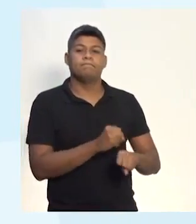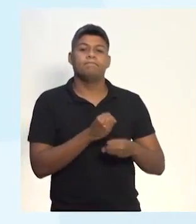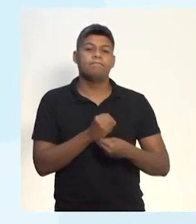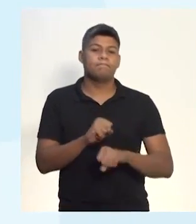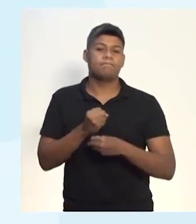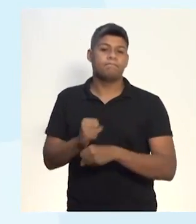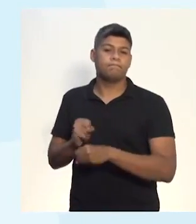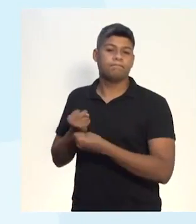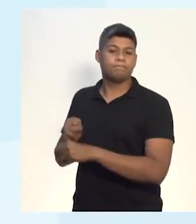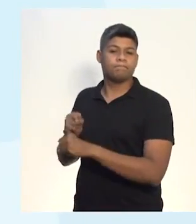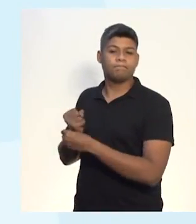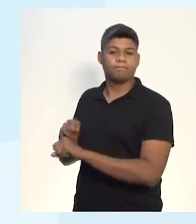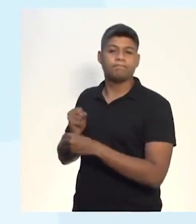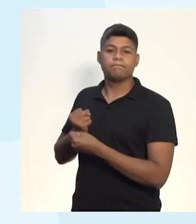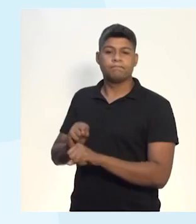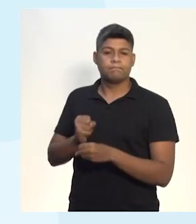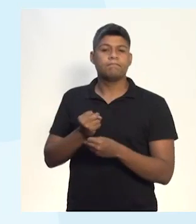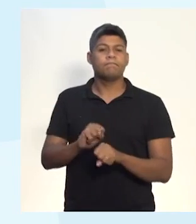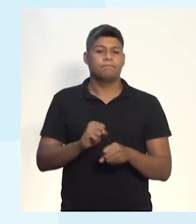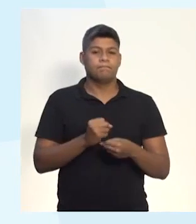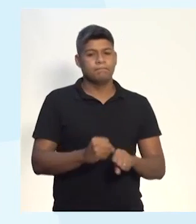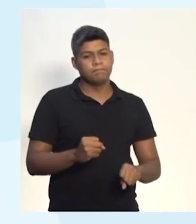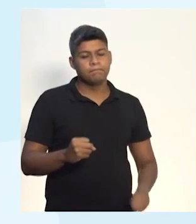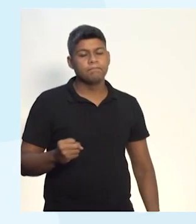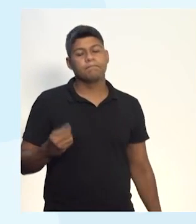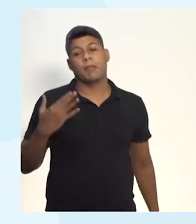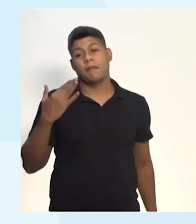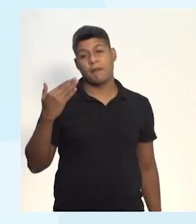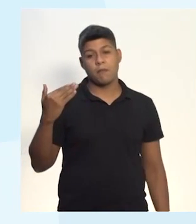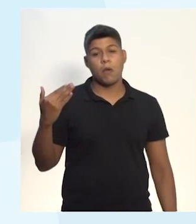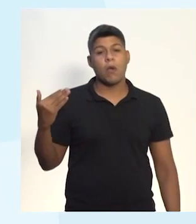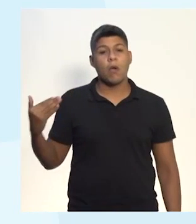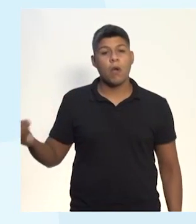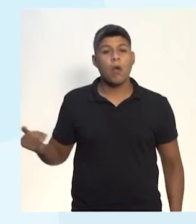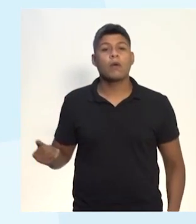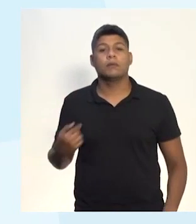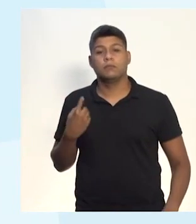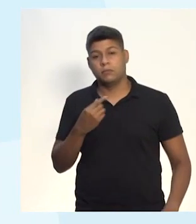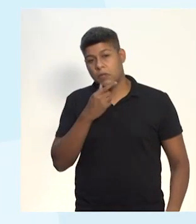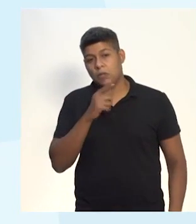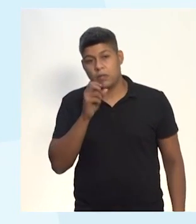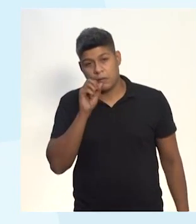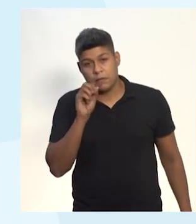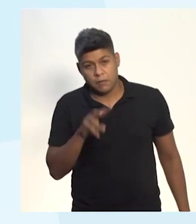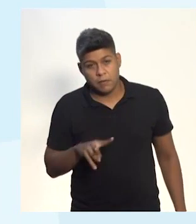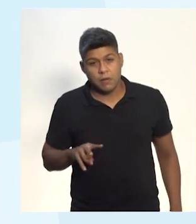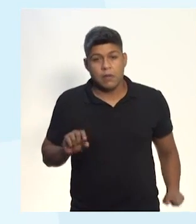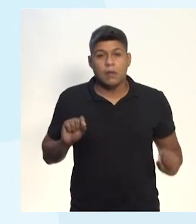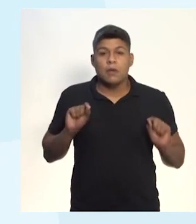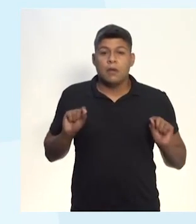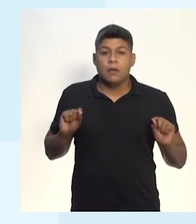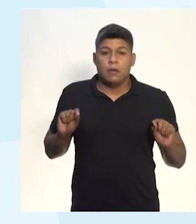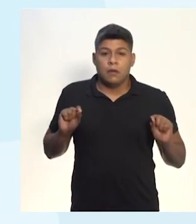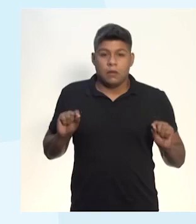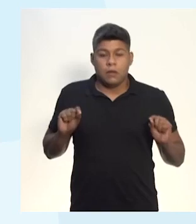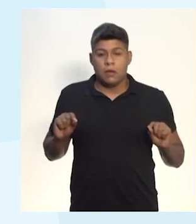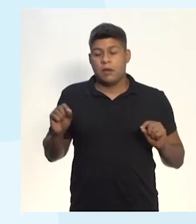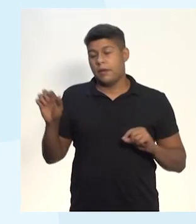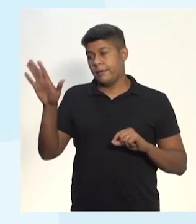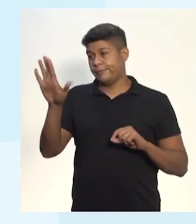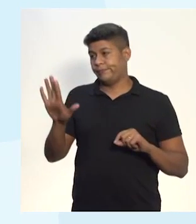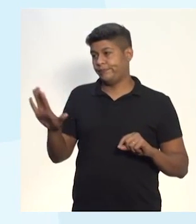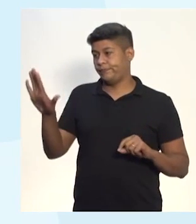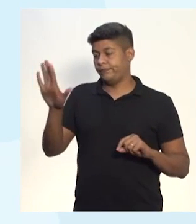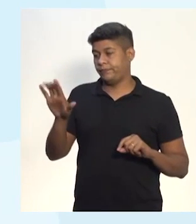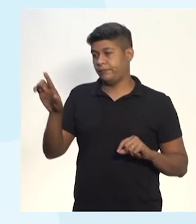de Emily Bayard, né? Uma ilustração muito, muito famosa, em que a gente consegue ver aí essa figura, né?